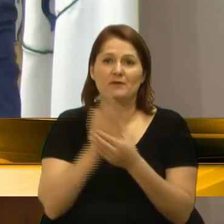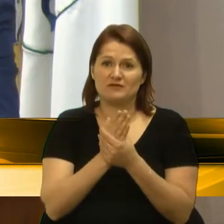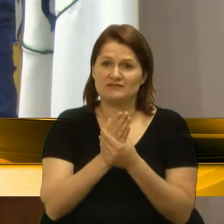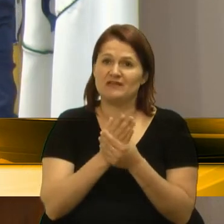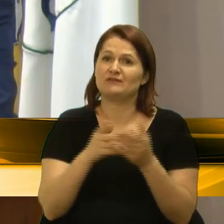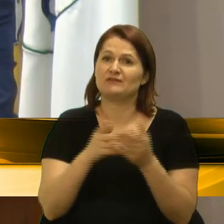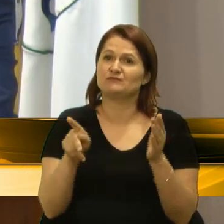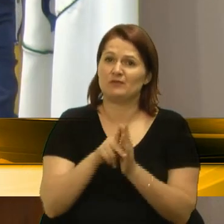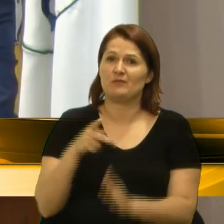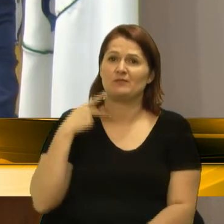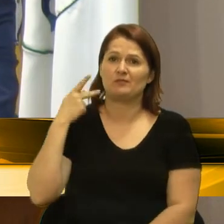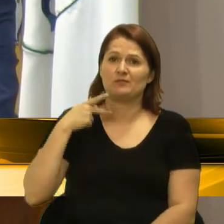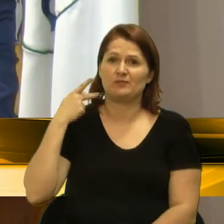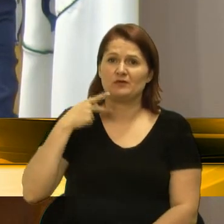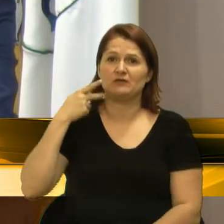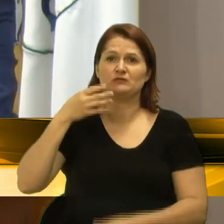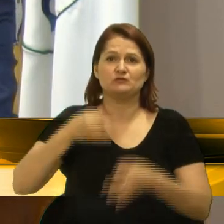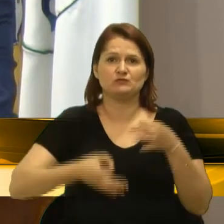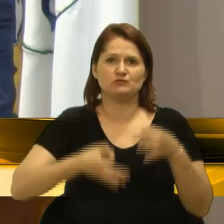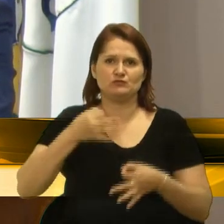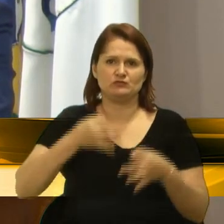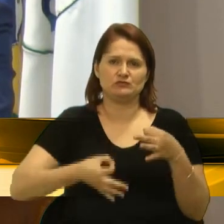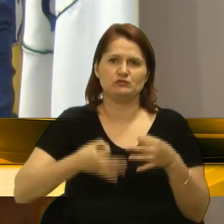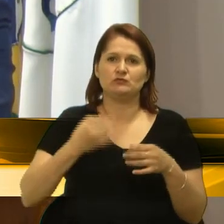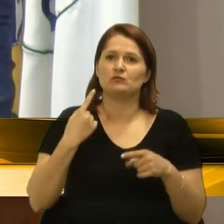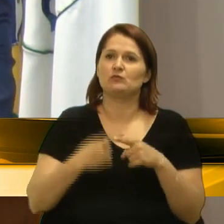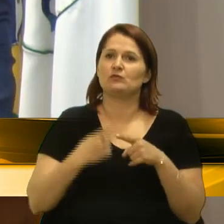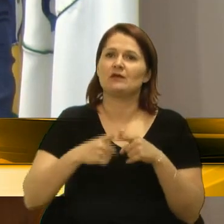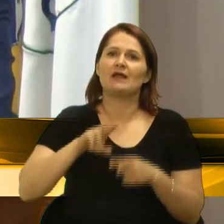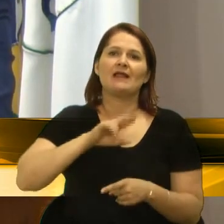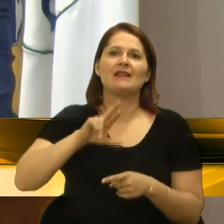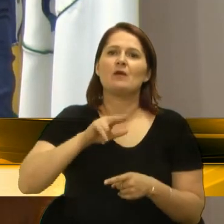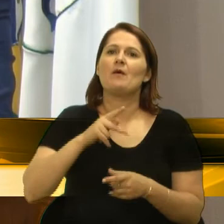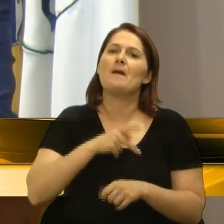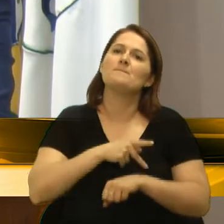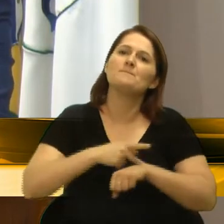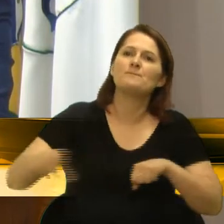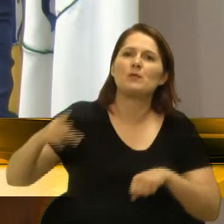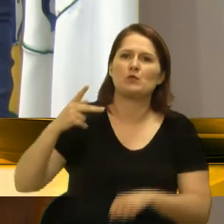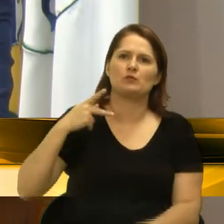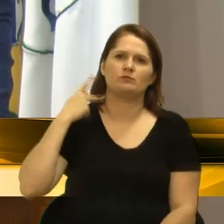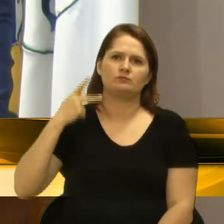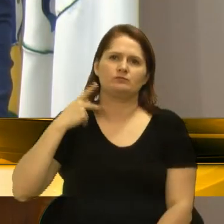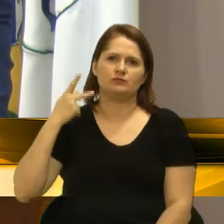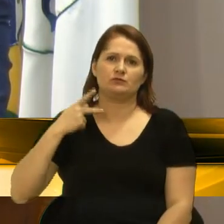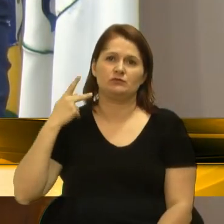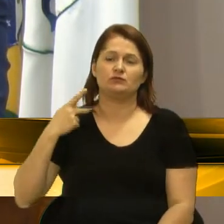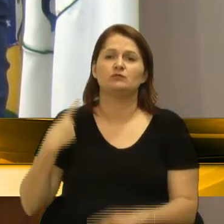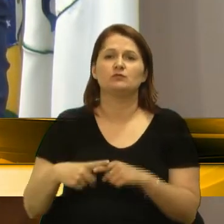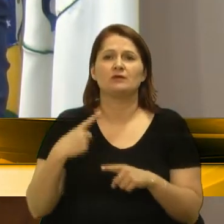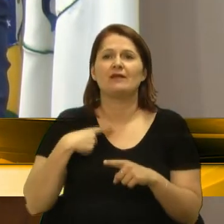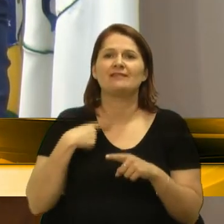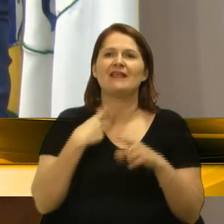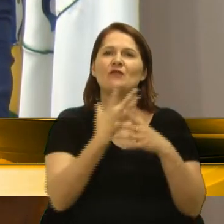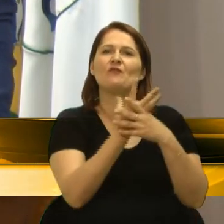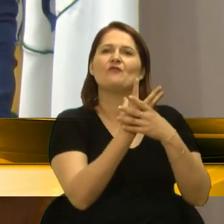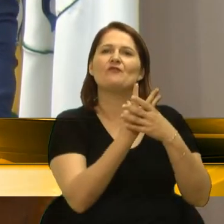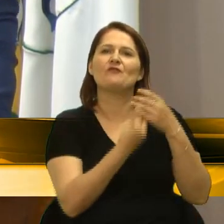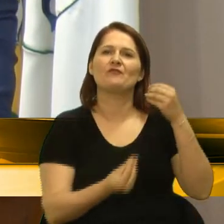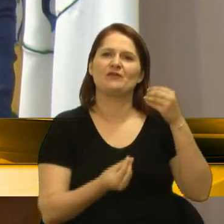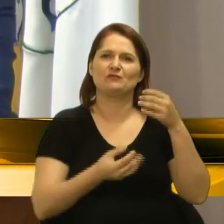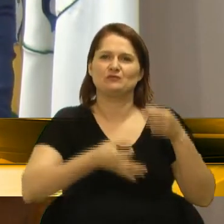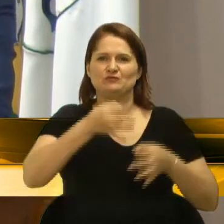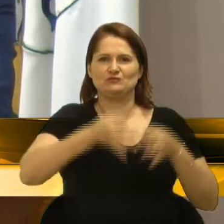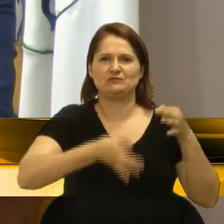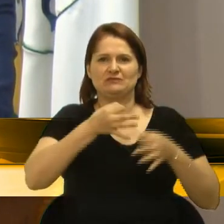processo político-jurídico? Ele não é puramente político. As acusações passam por um filtro jurídico, pois violações